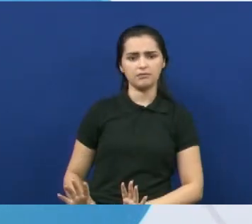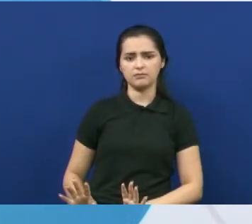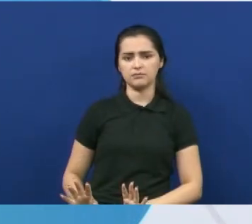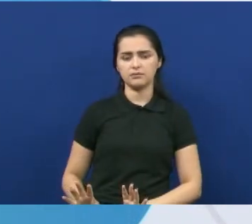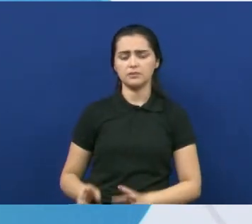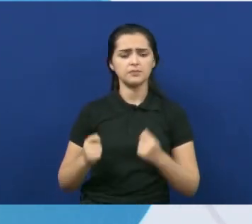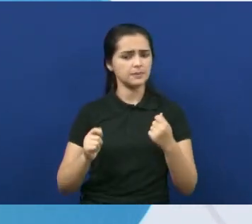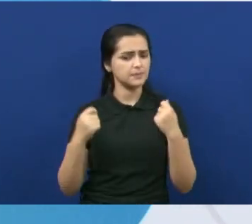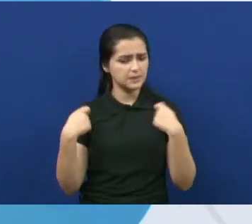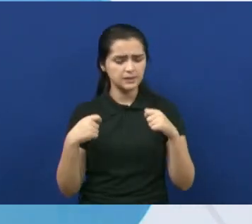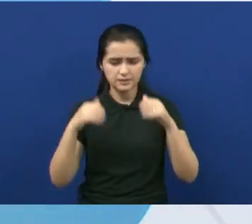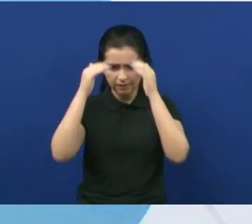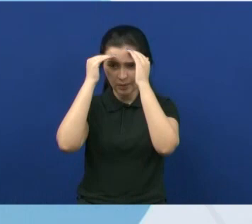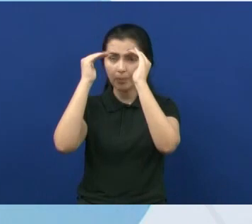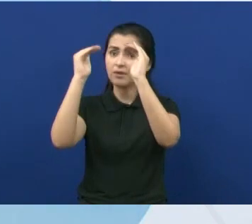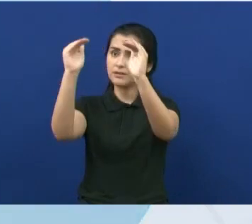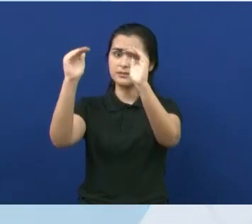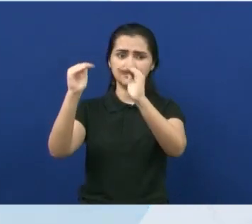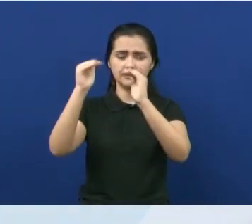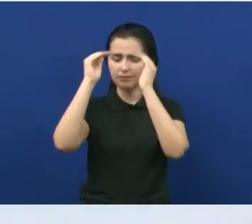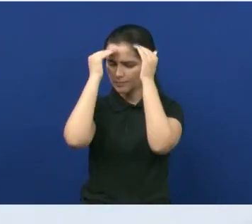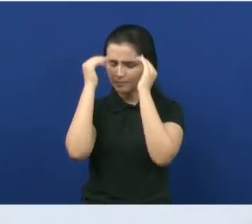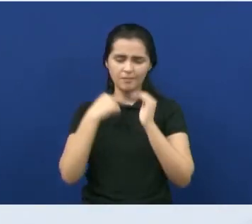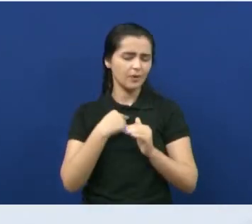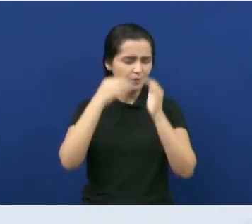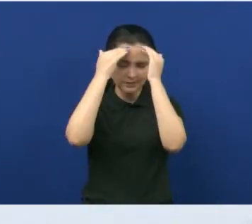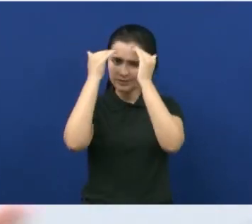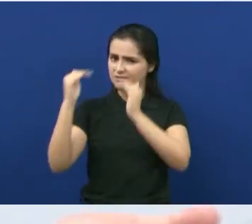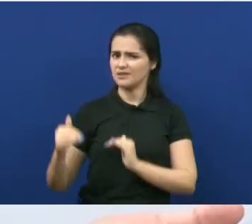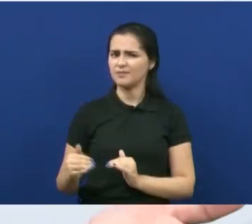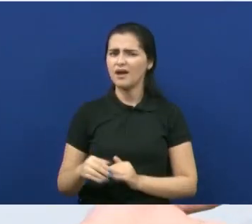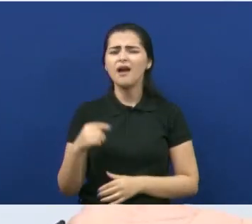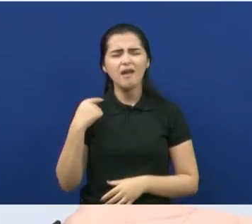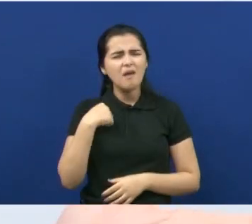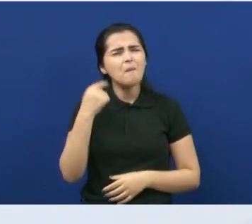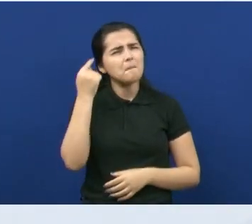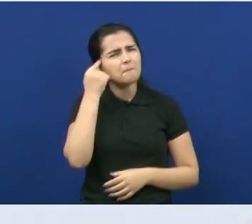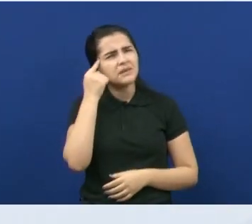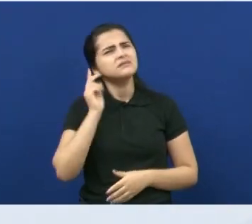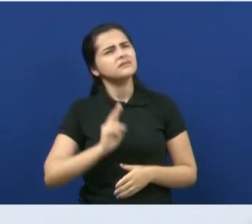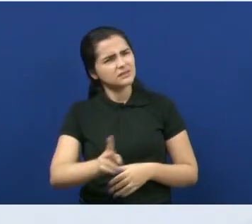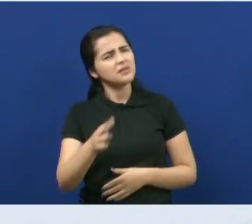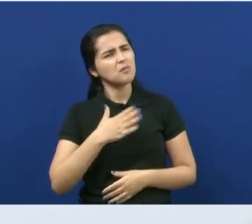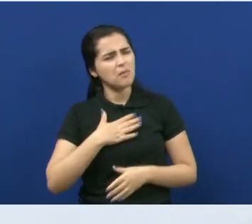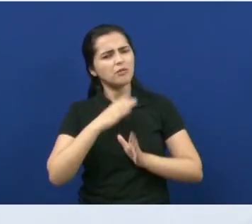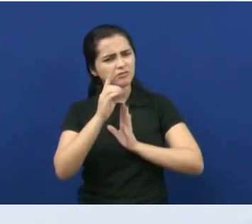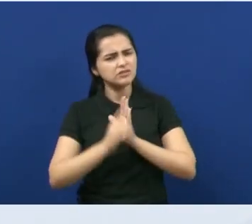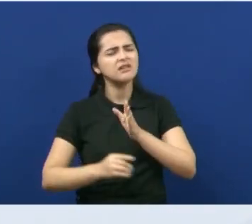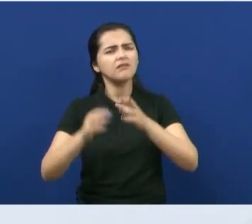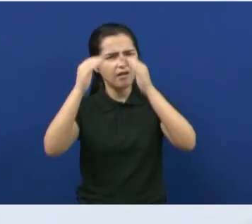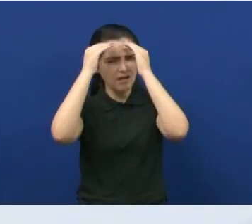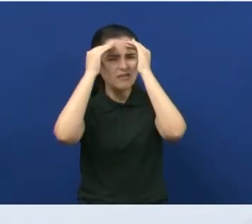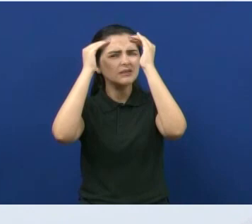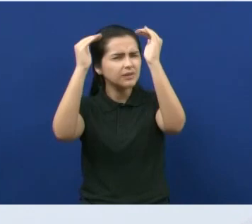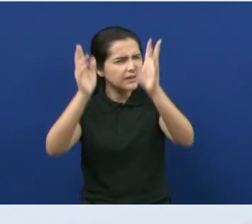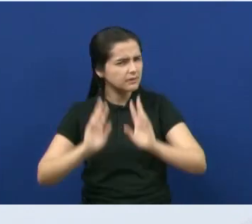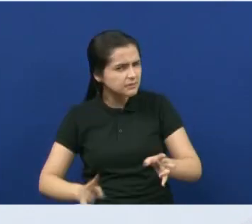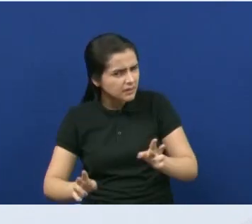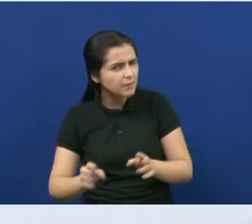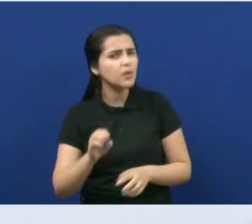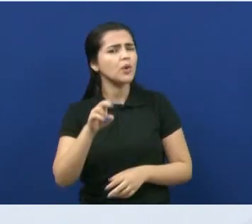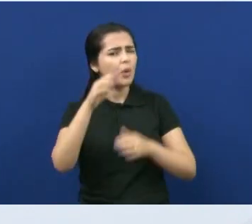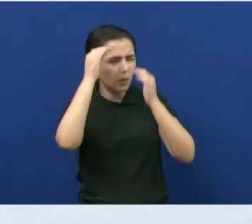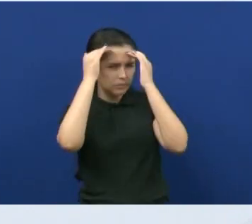aí a gente pensa, será se todos os meus direitos foram respeitados ao longo da minha vida? Será se eu sempre tive meus direitos